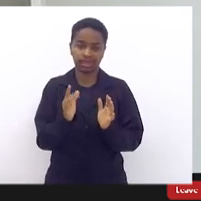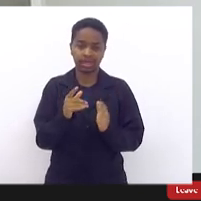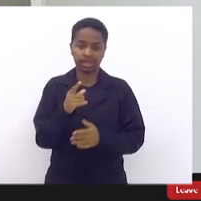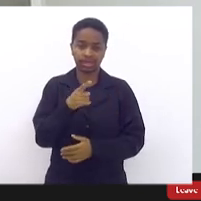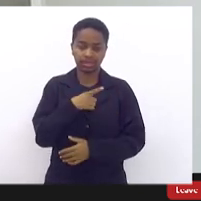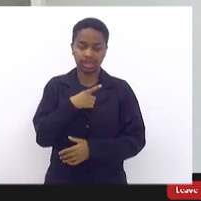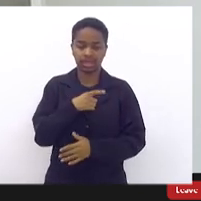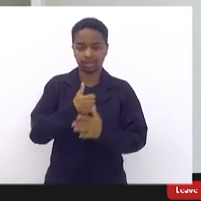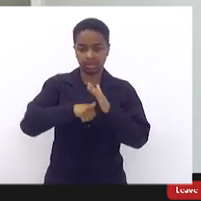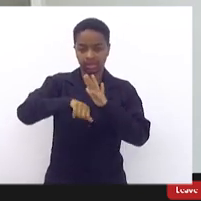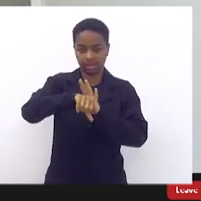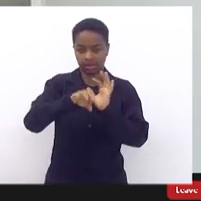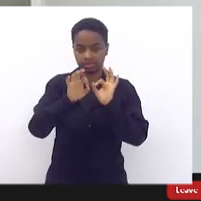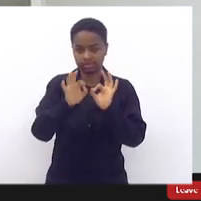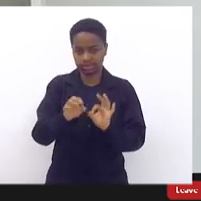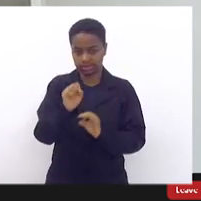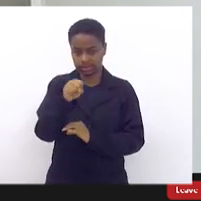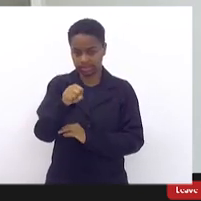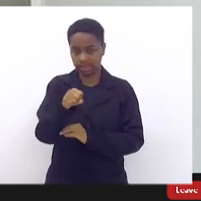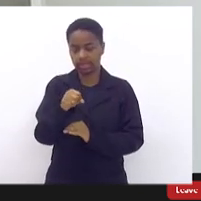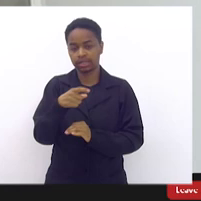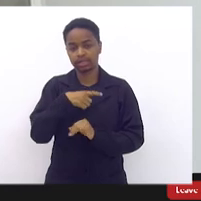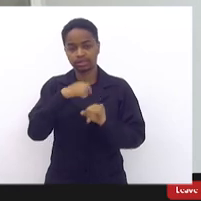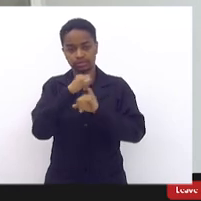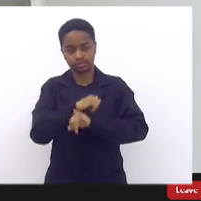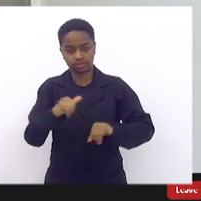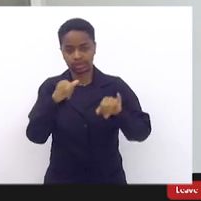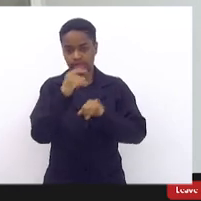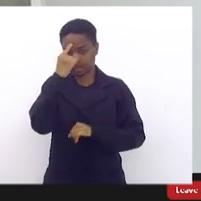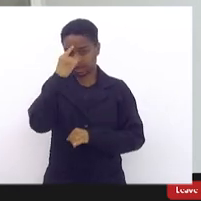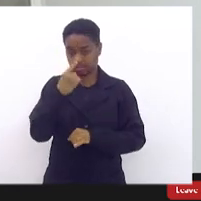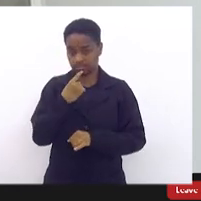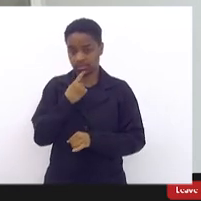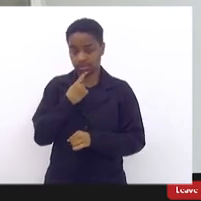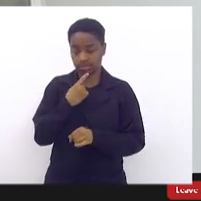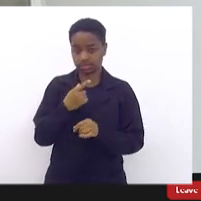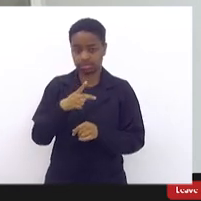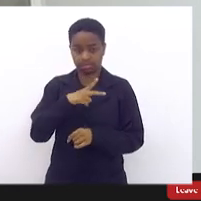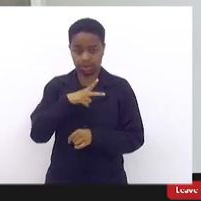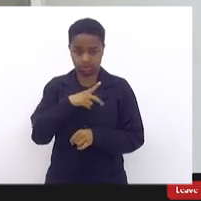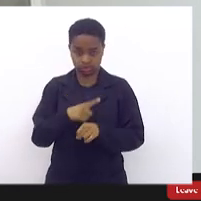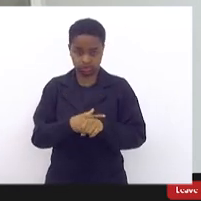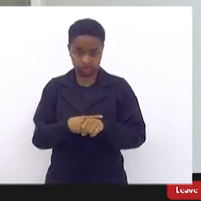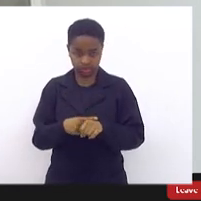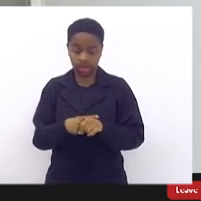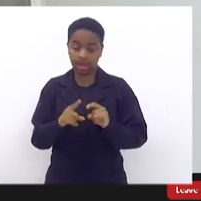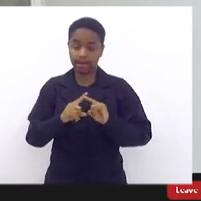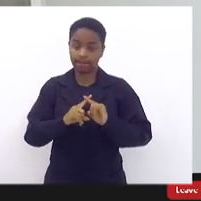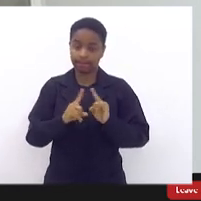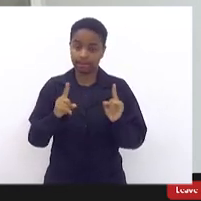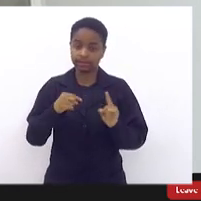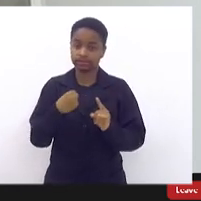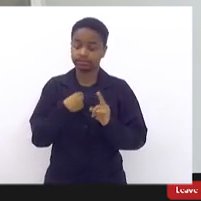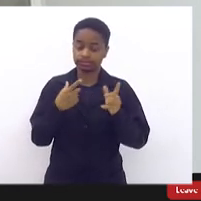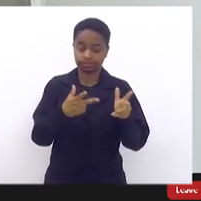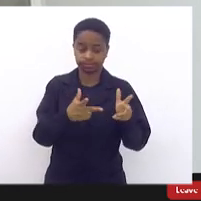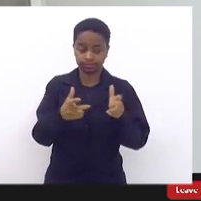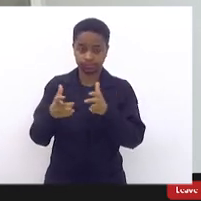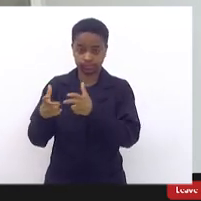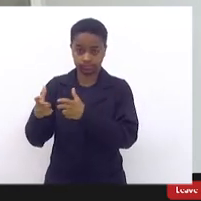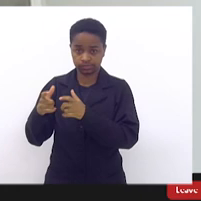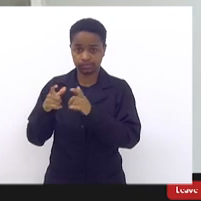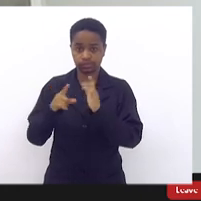Existe a criminalização da disseminação de imagens íntimas, mas, bom, a gente sabe, a gente olha para as estatísticas, os casos que